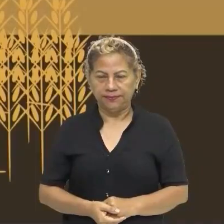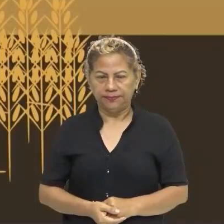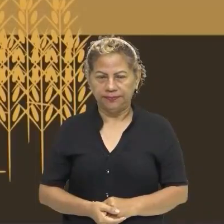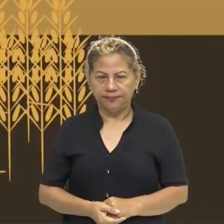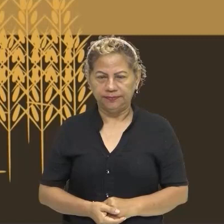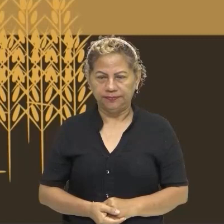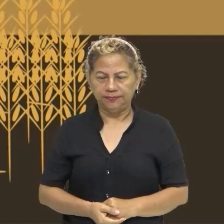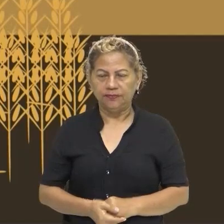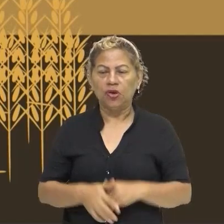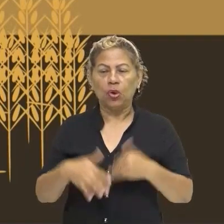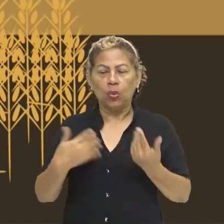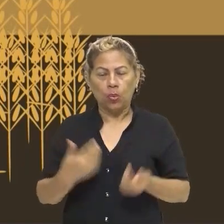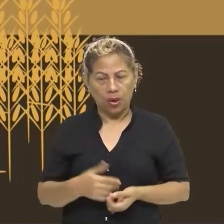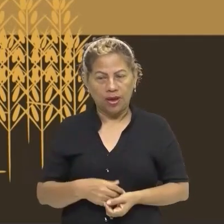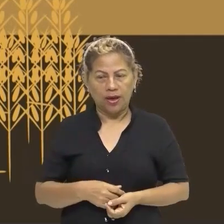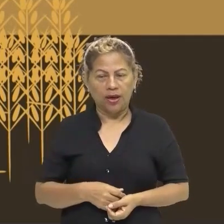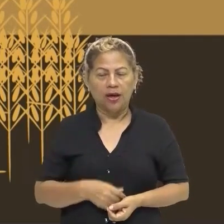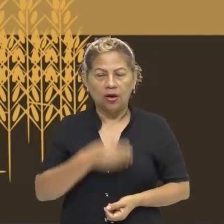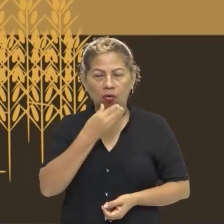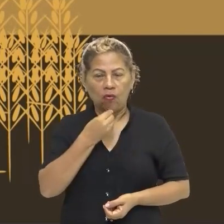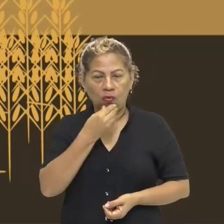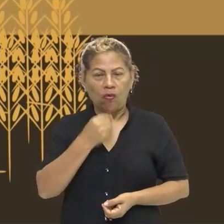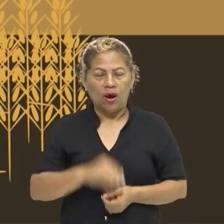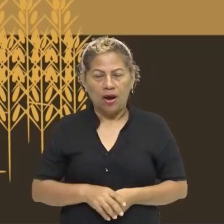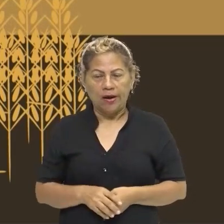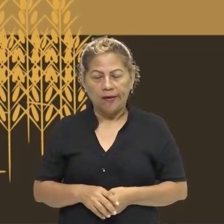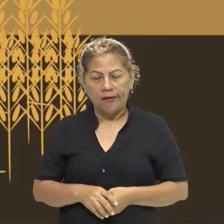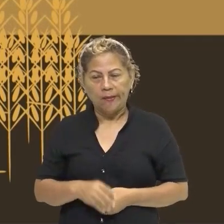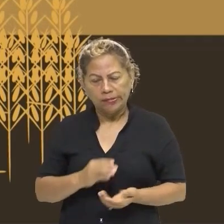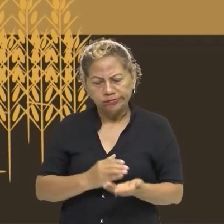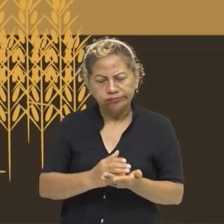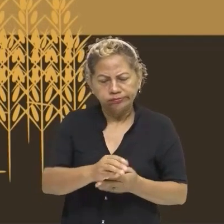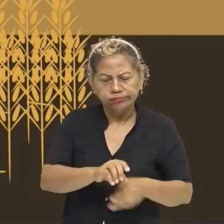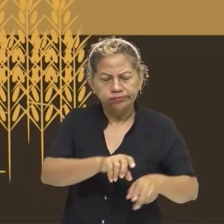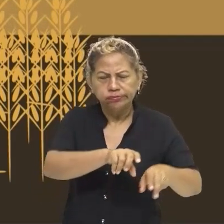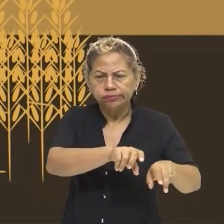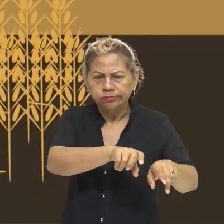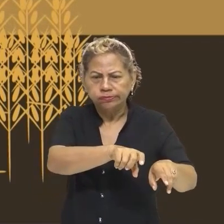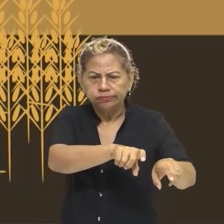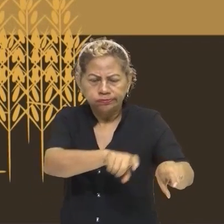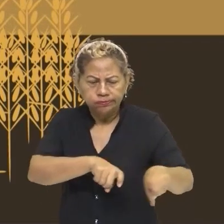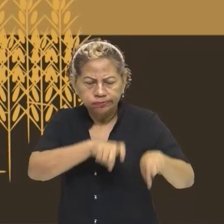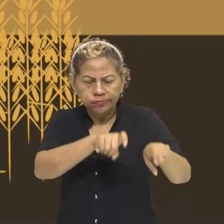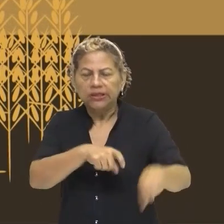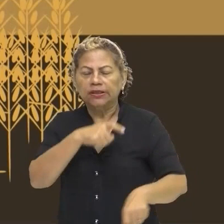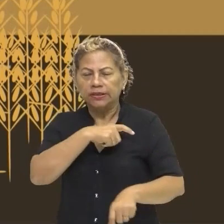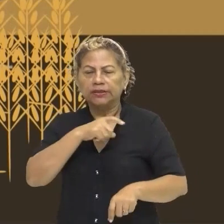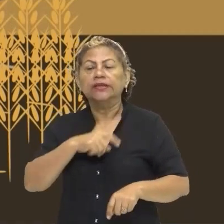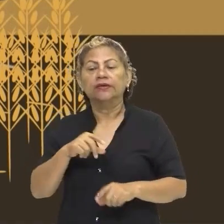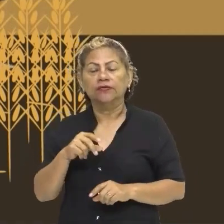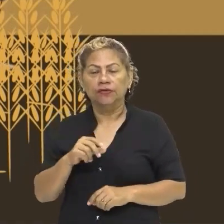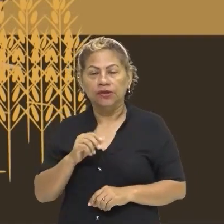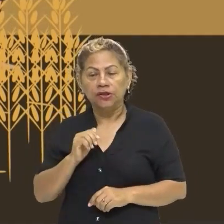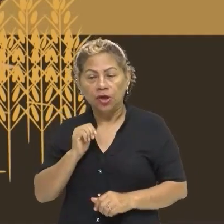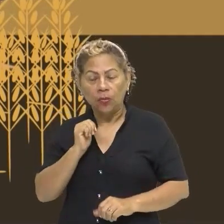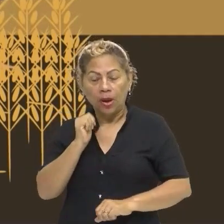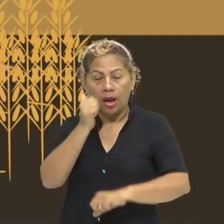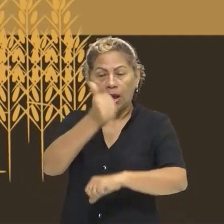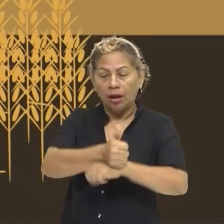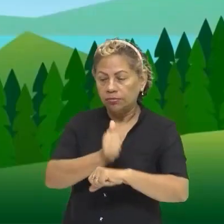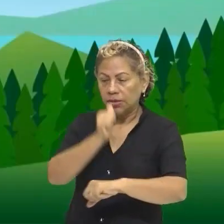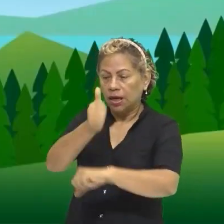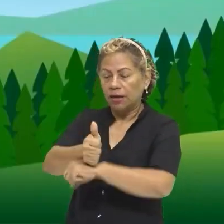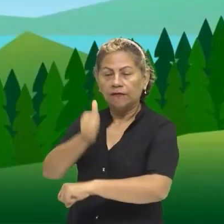Quando o ser humano iniciou a agricultura, ele necessitou de uma referência para identificar as épocas de plantio e